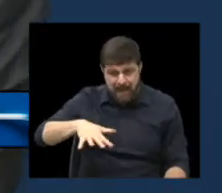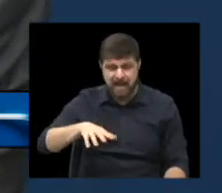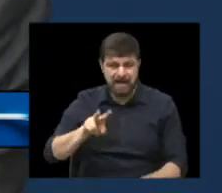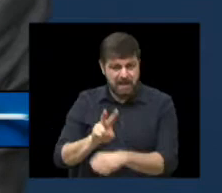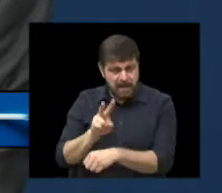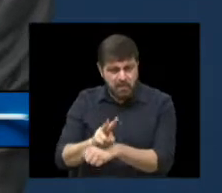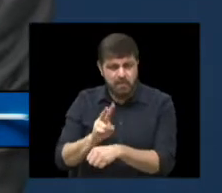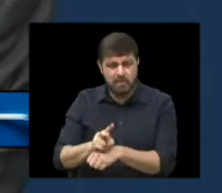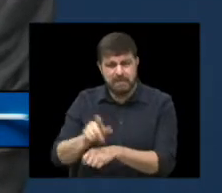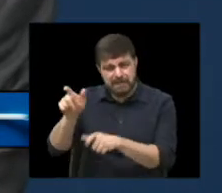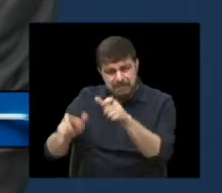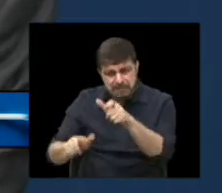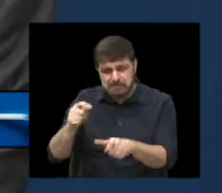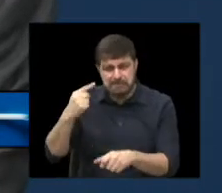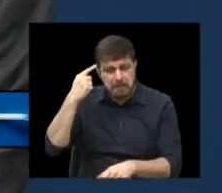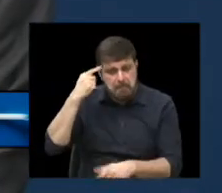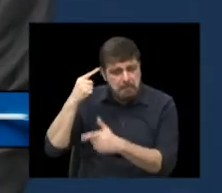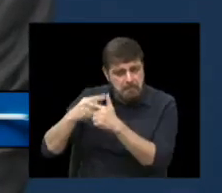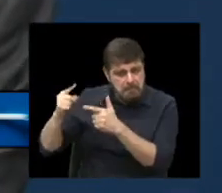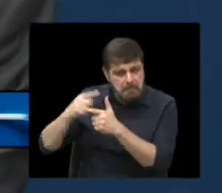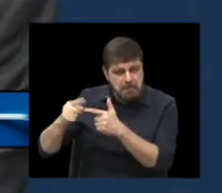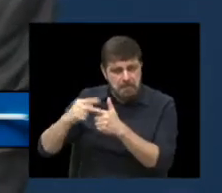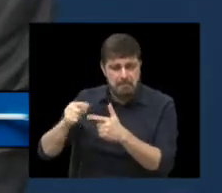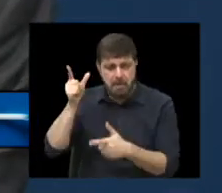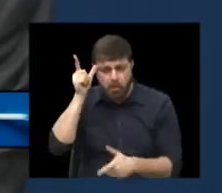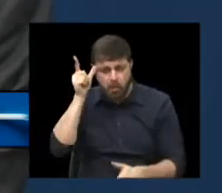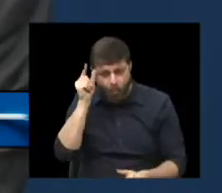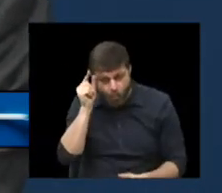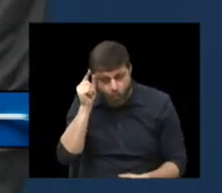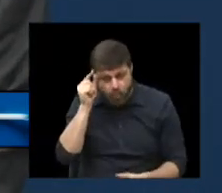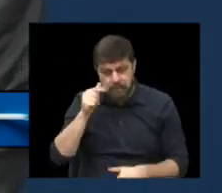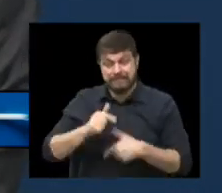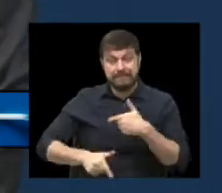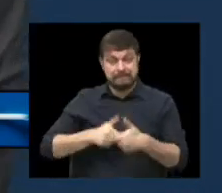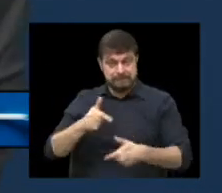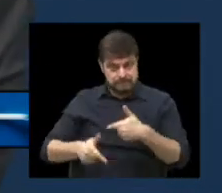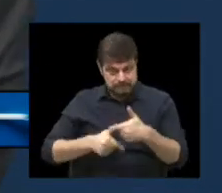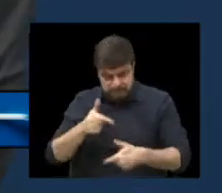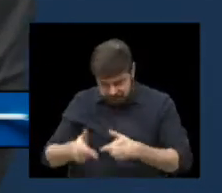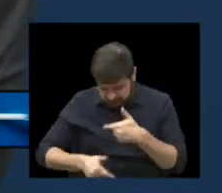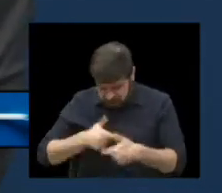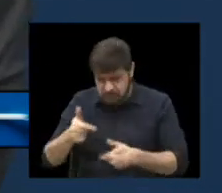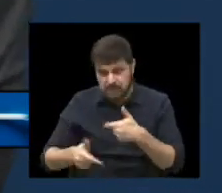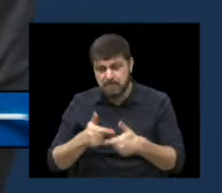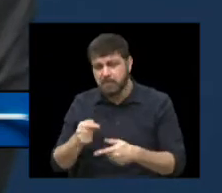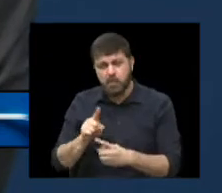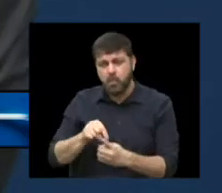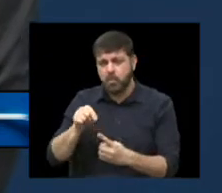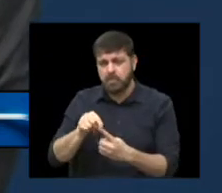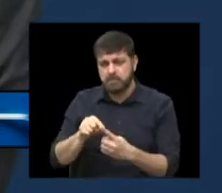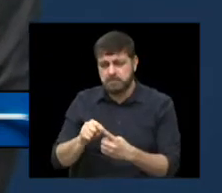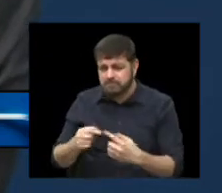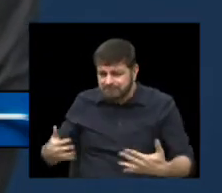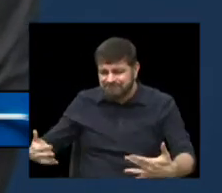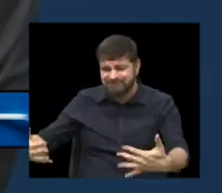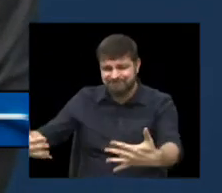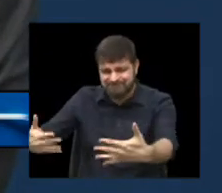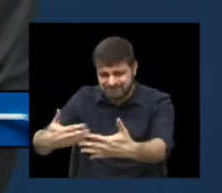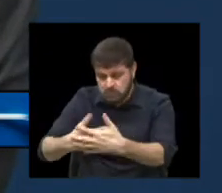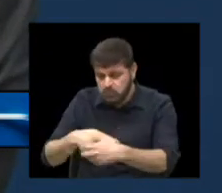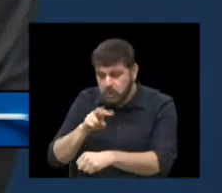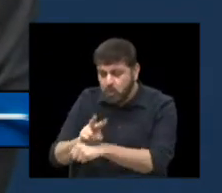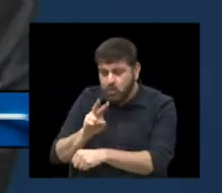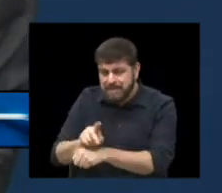uma rede com diversos equipamentos que trabalham de forma integrada para acolher e cuidar o usuário da